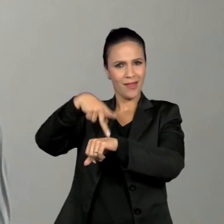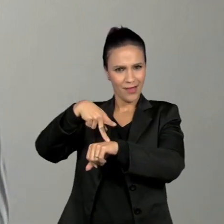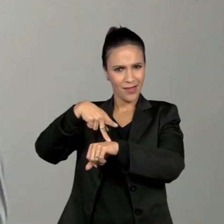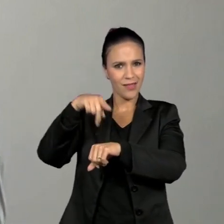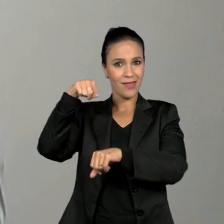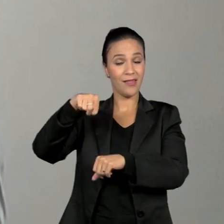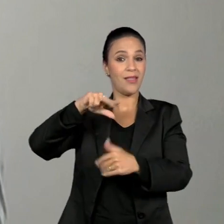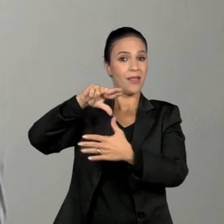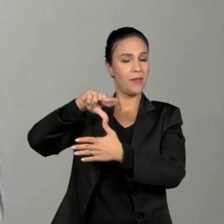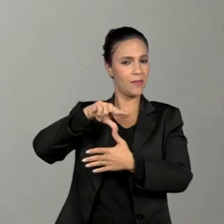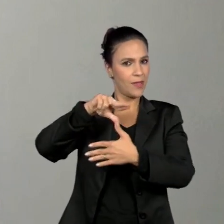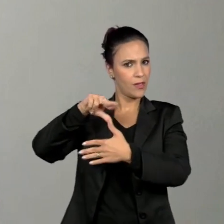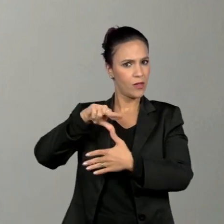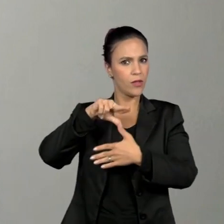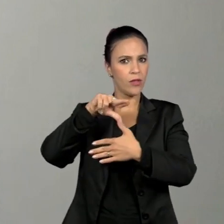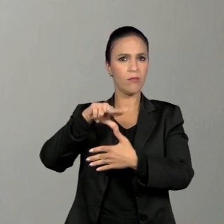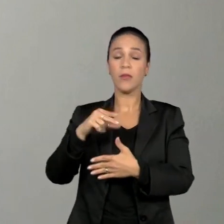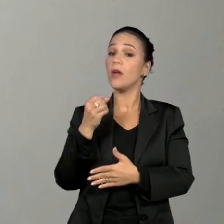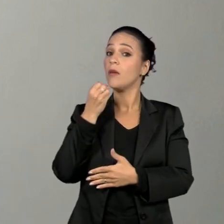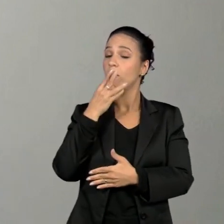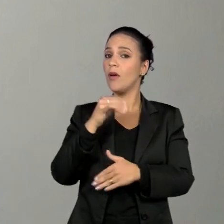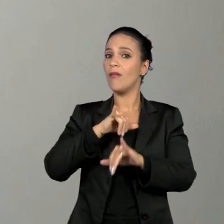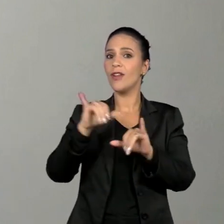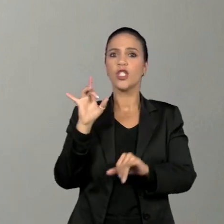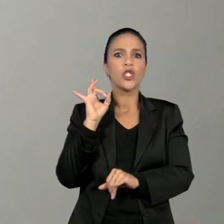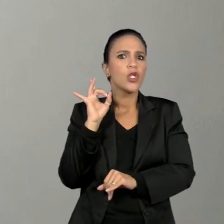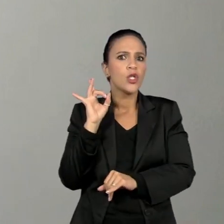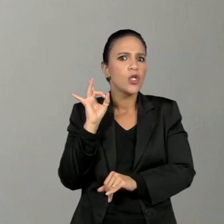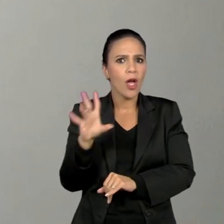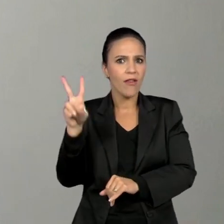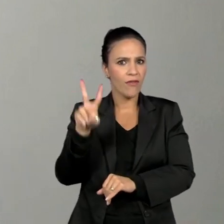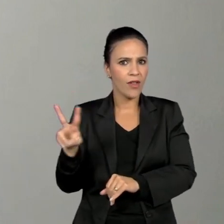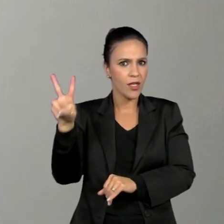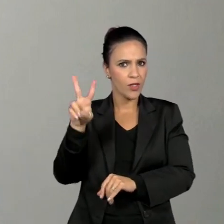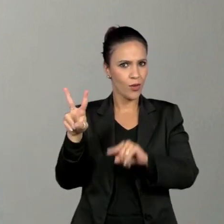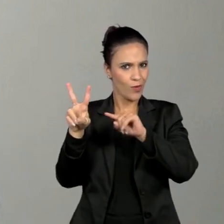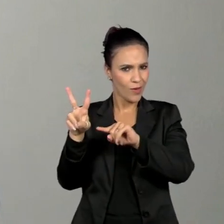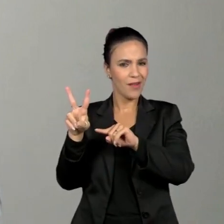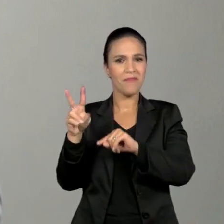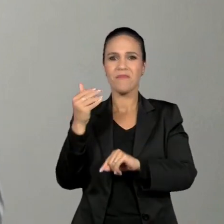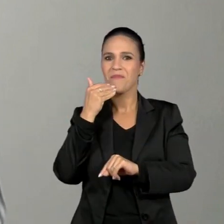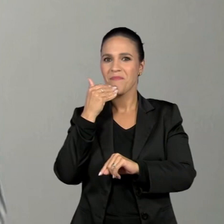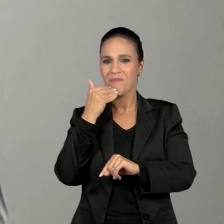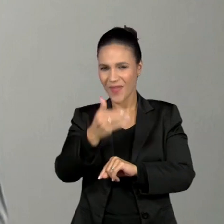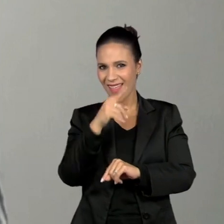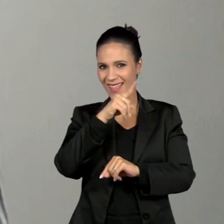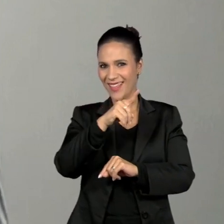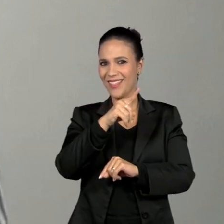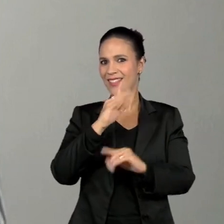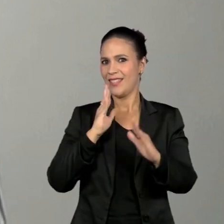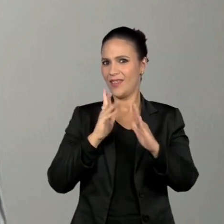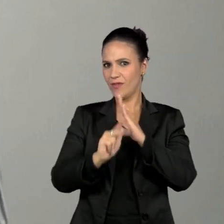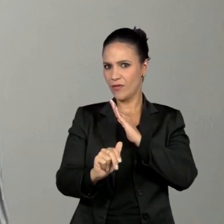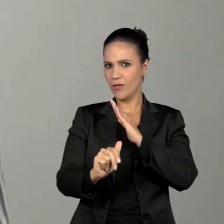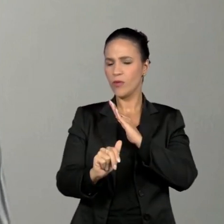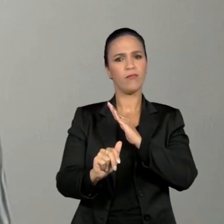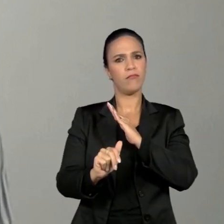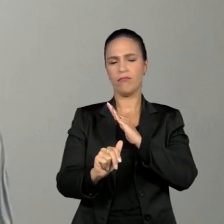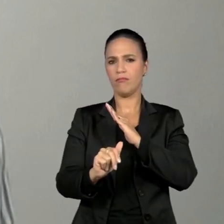trabalho do Médicos Sem Fronteiras? O que mais te chama a atenção, não é? Porque é difícil pensar, mensurar essas pessoas quando